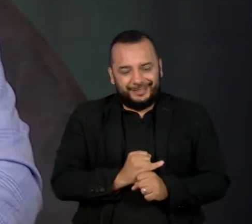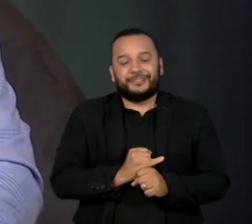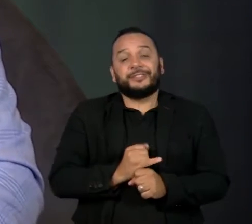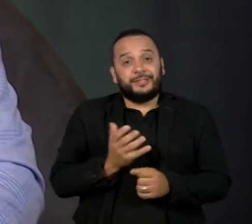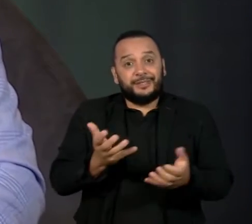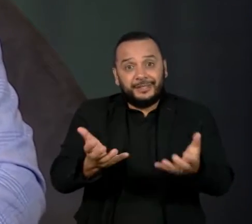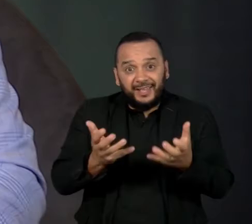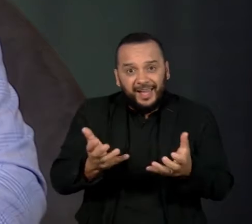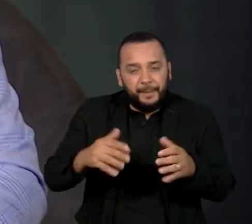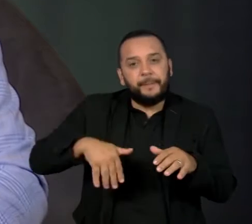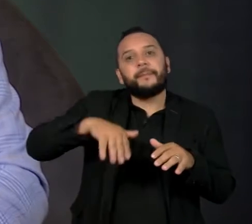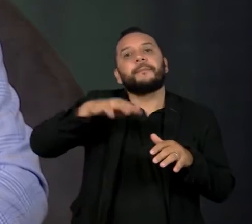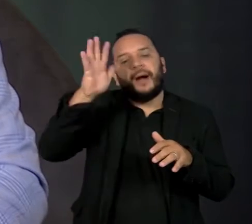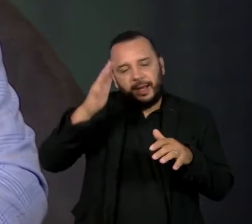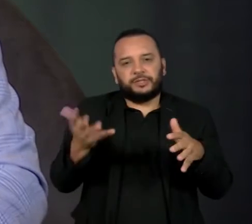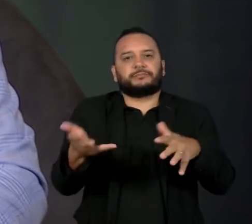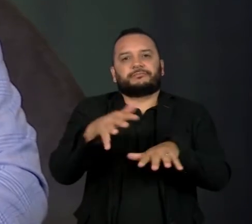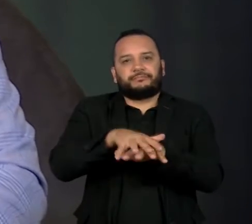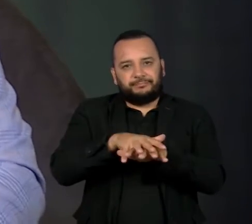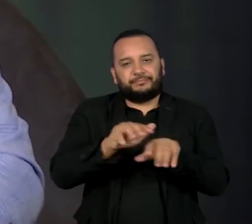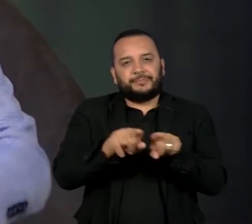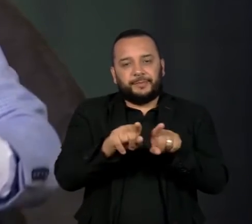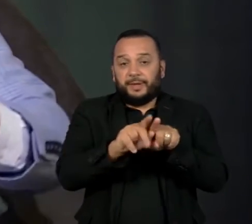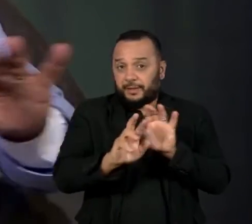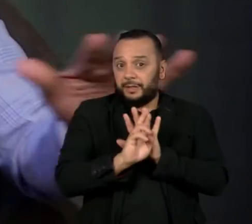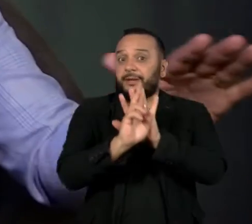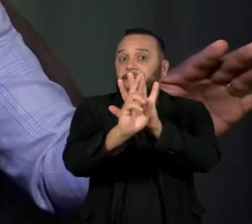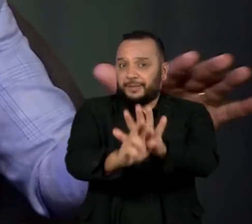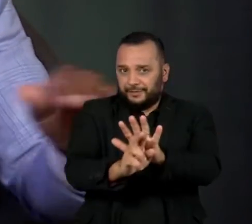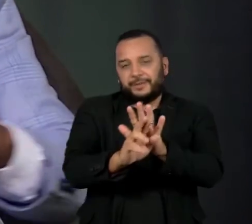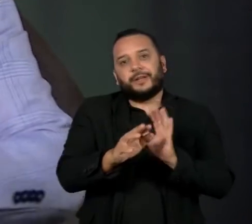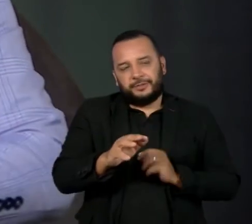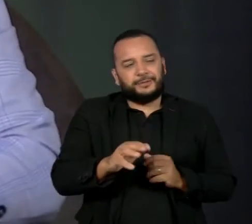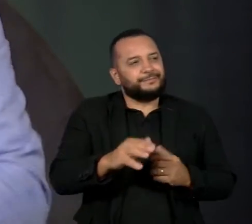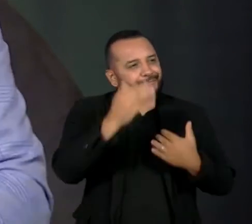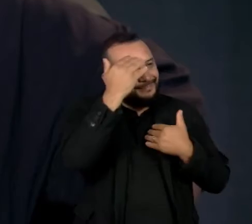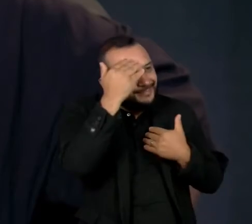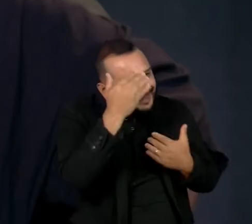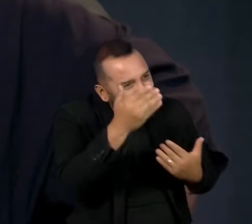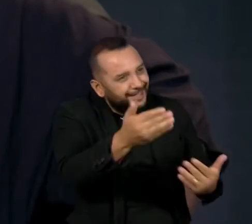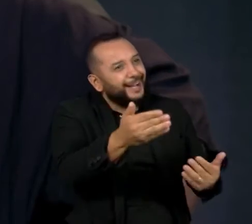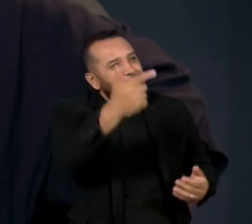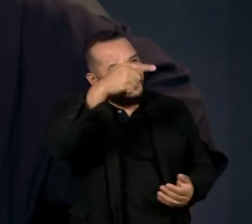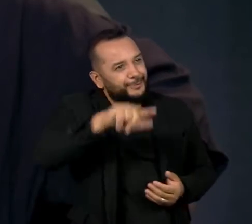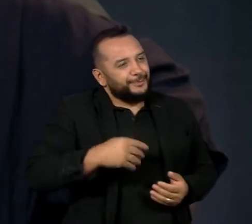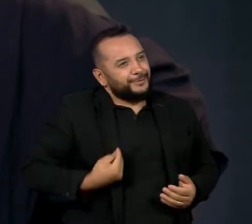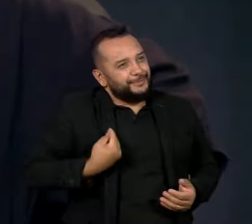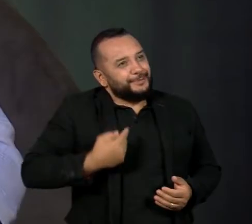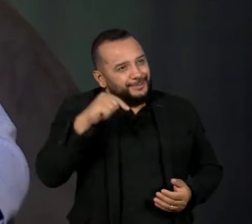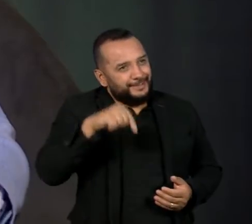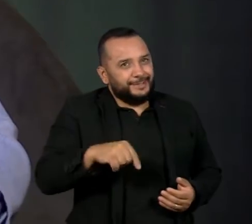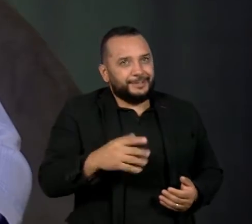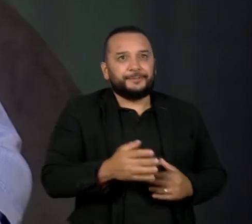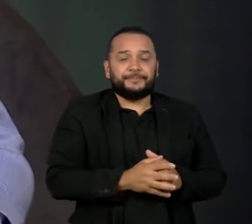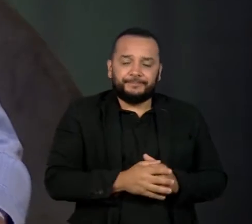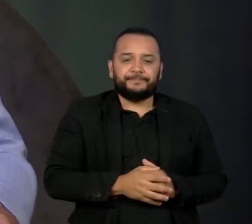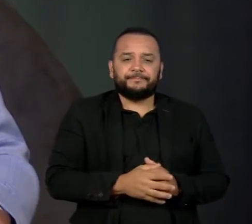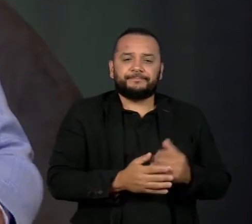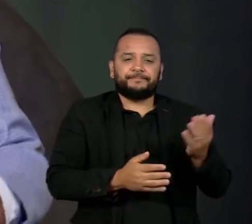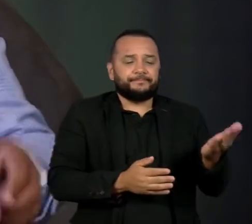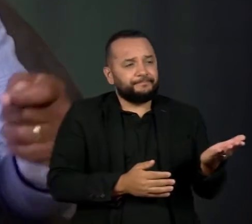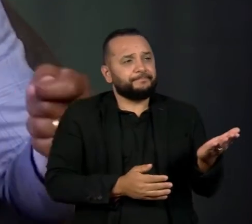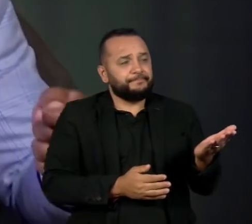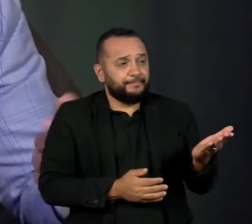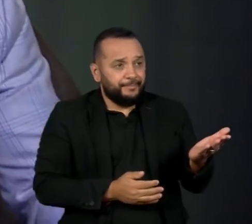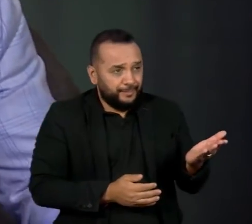inclusão e representatividade do setor. Mais uma vez, muitíssimo obrigado pela presença. Ô Kevin, nós estamos dizendo